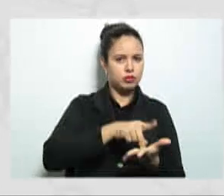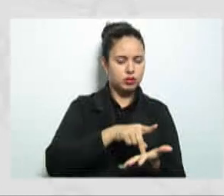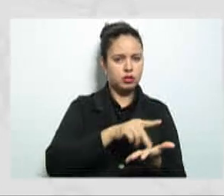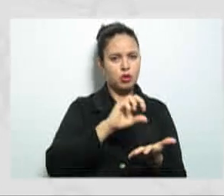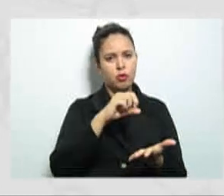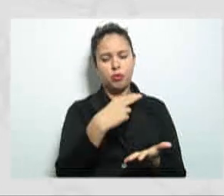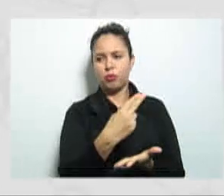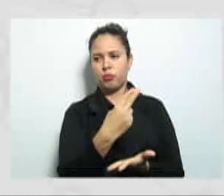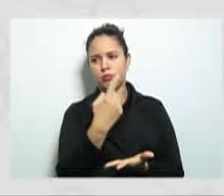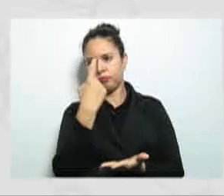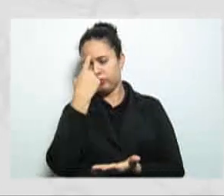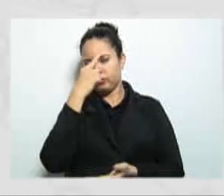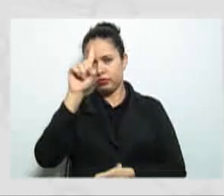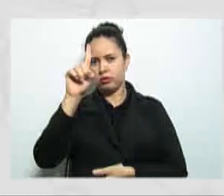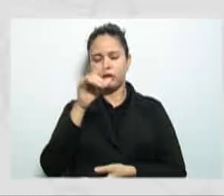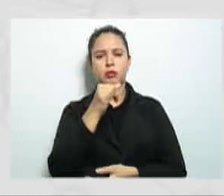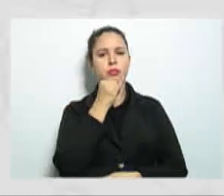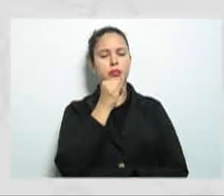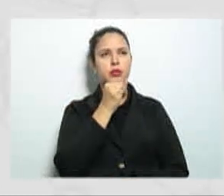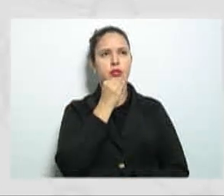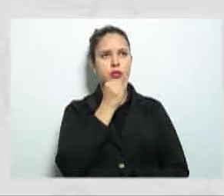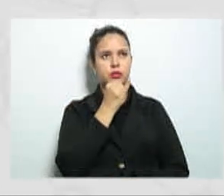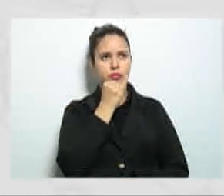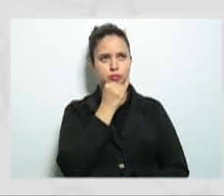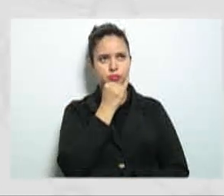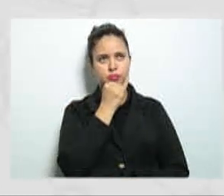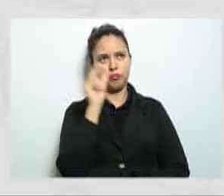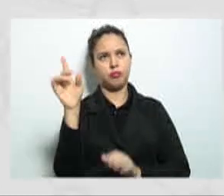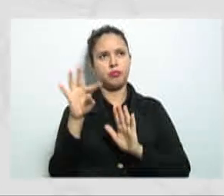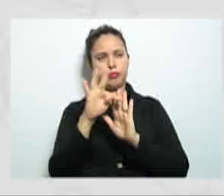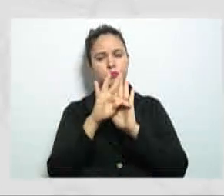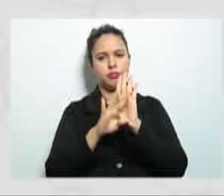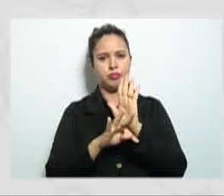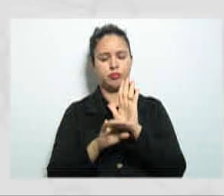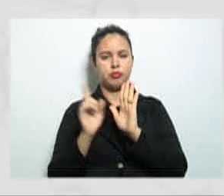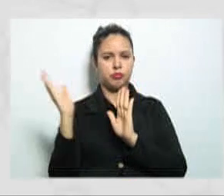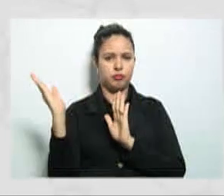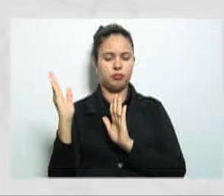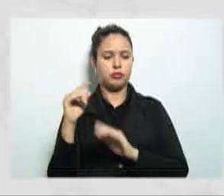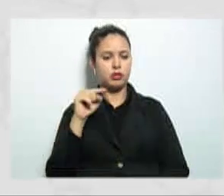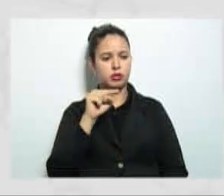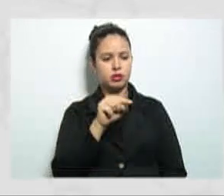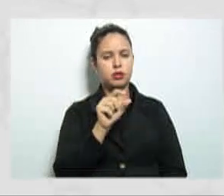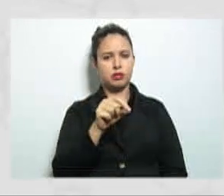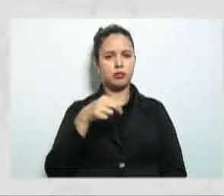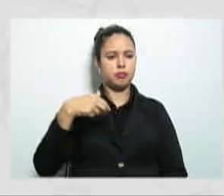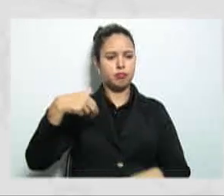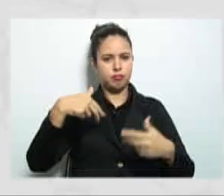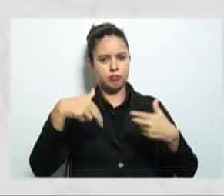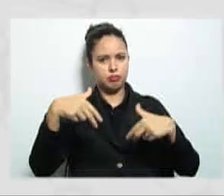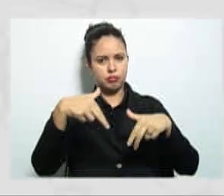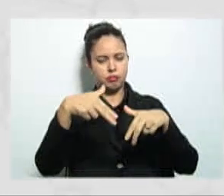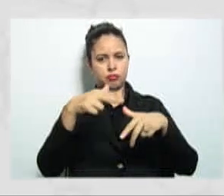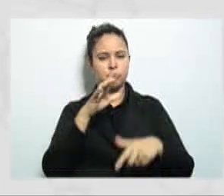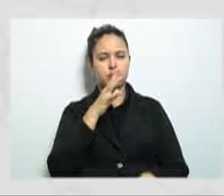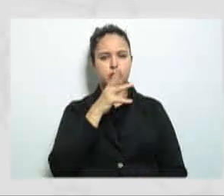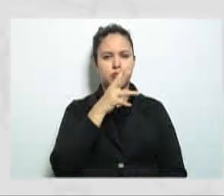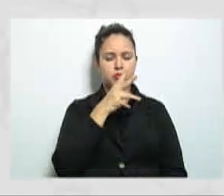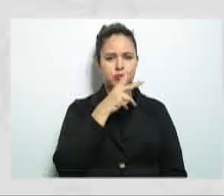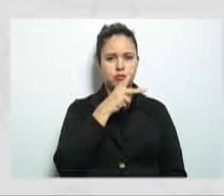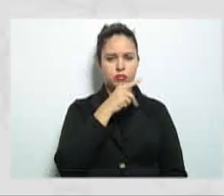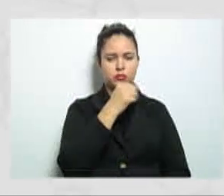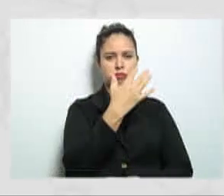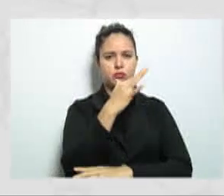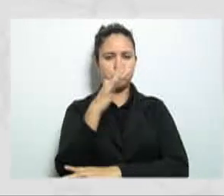Por exemplo, ali um trecho de Os Maias, de Eça de Queiroz. E ele, caminhando devagar sobre as